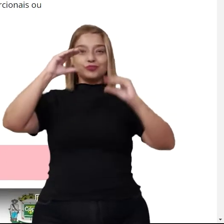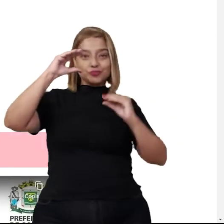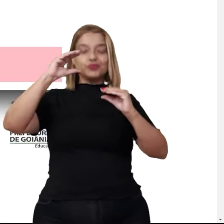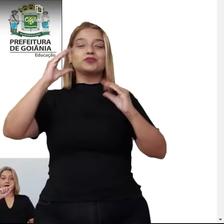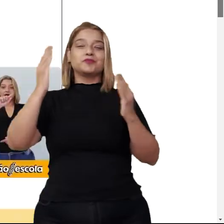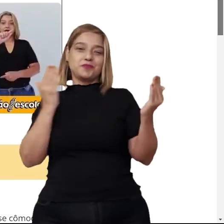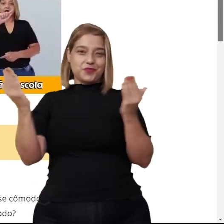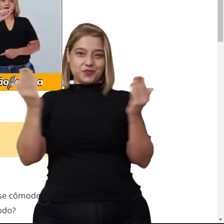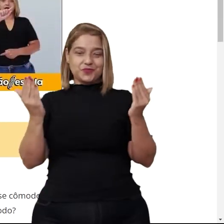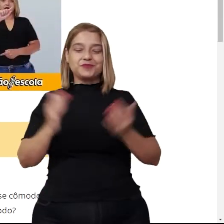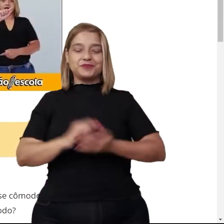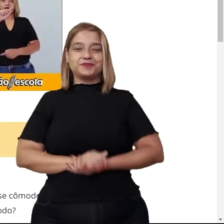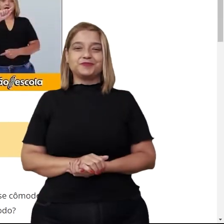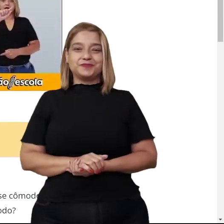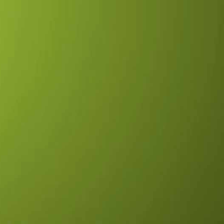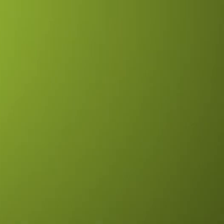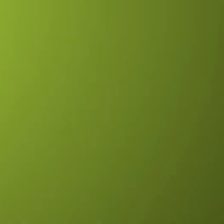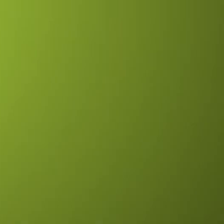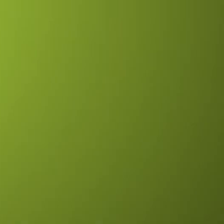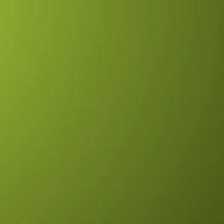proporcionais.